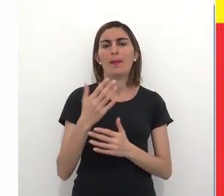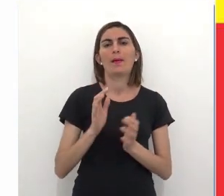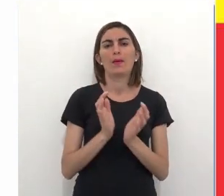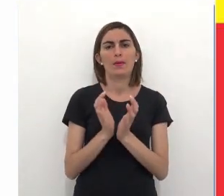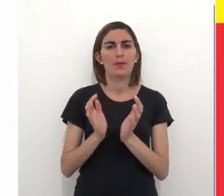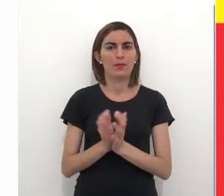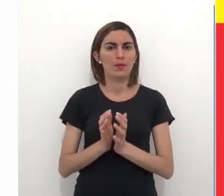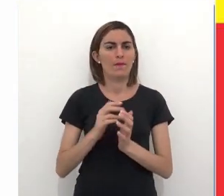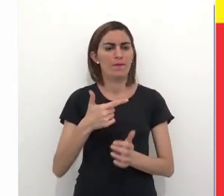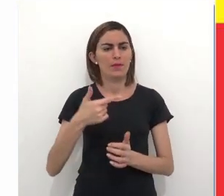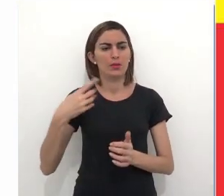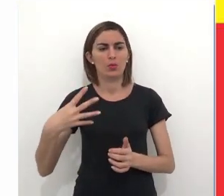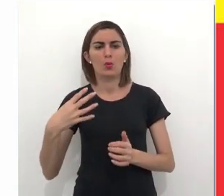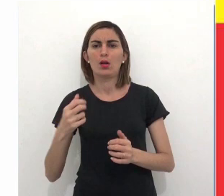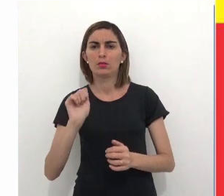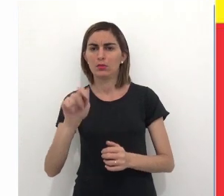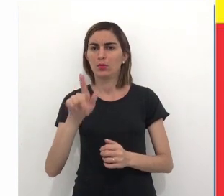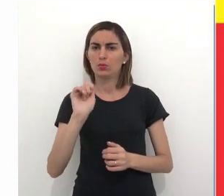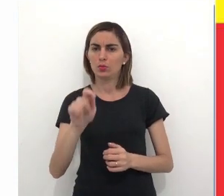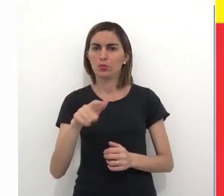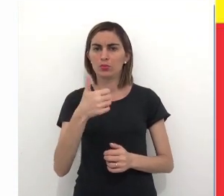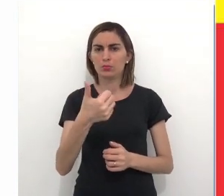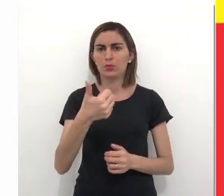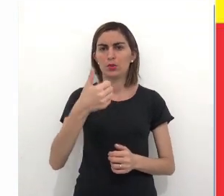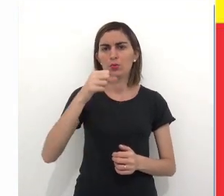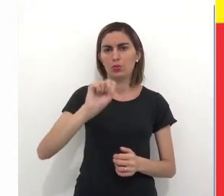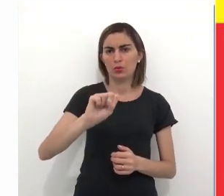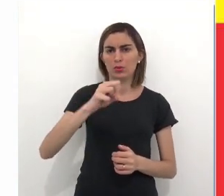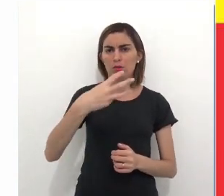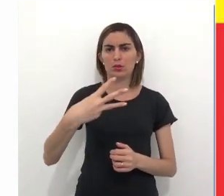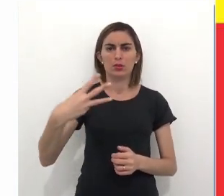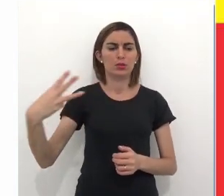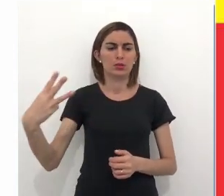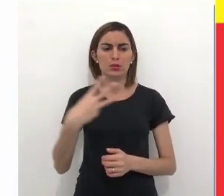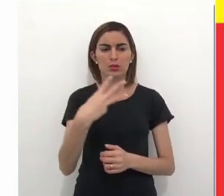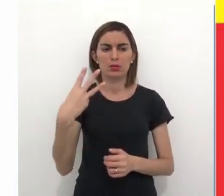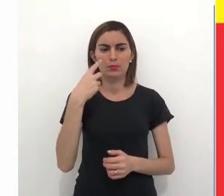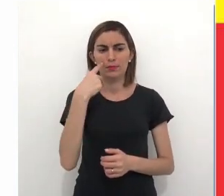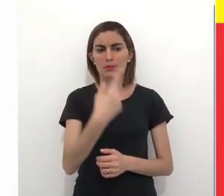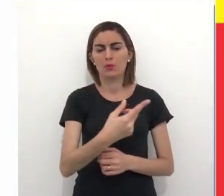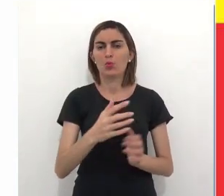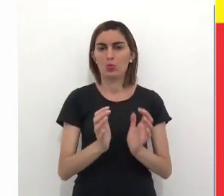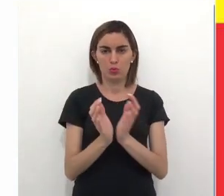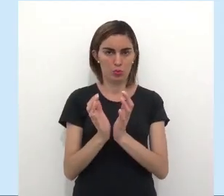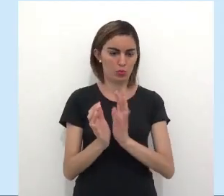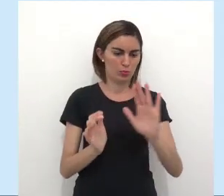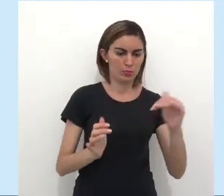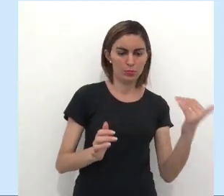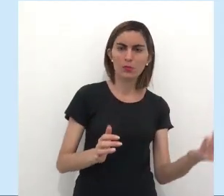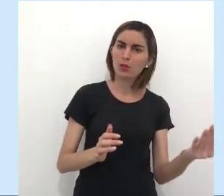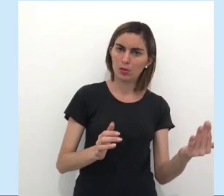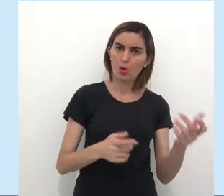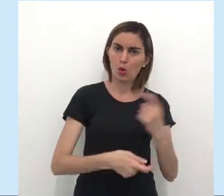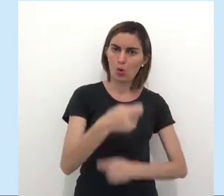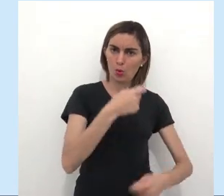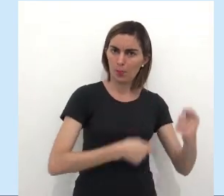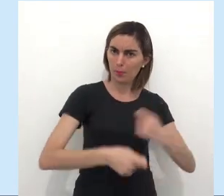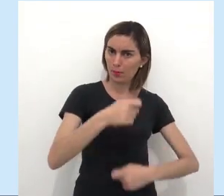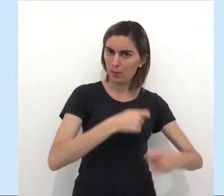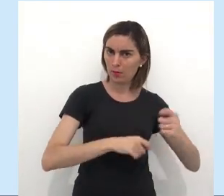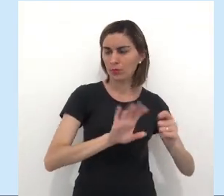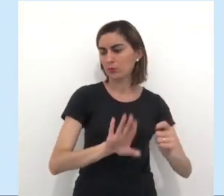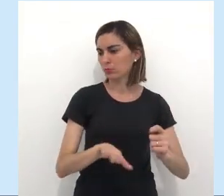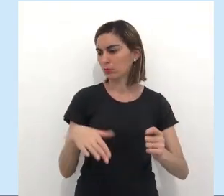criados em 24 de agosto de 1833. Aí vocês vão ter, de um lado,